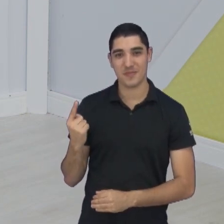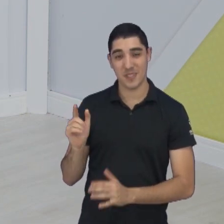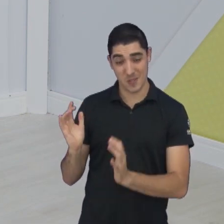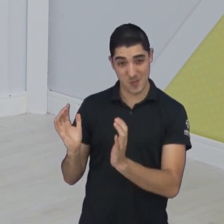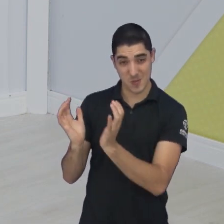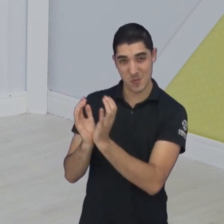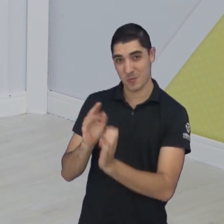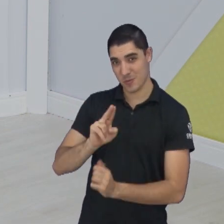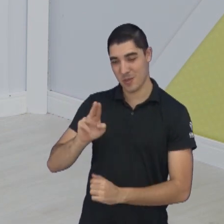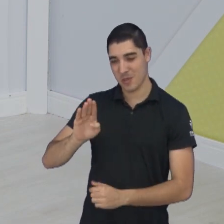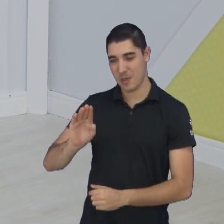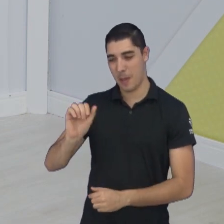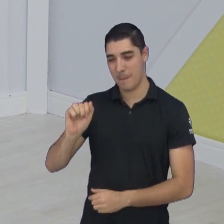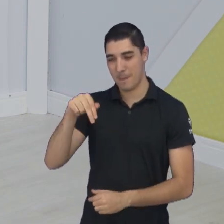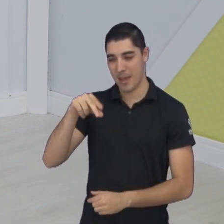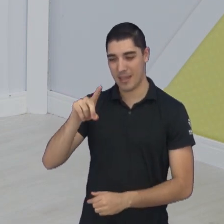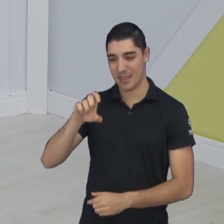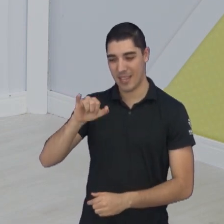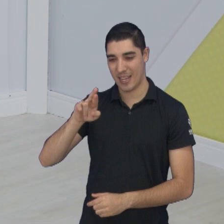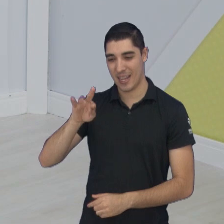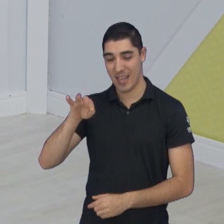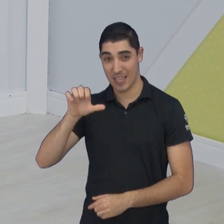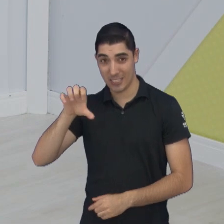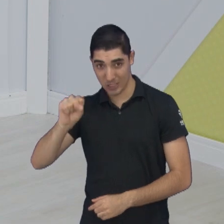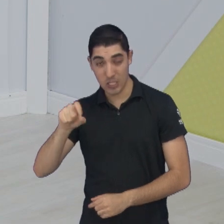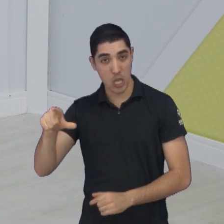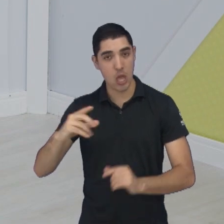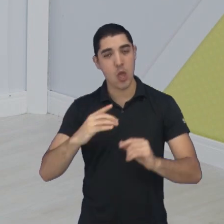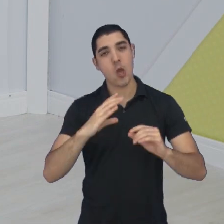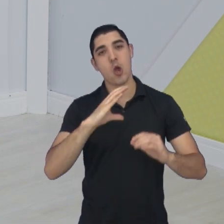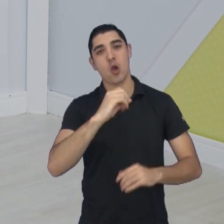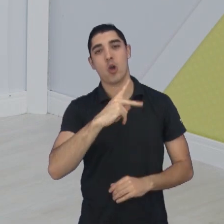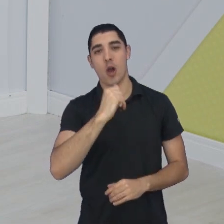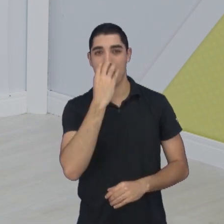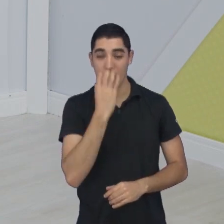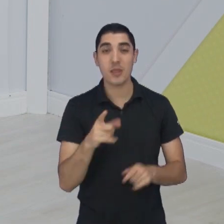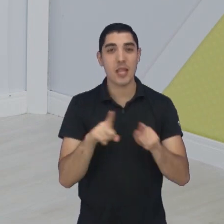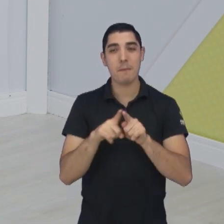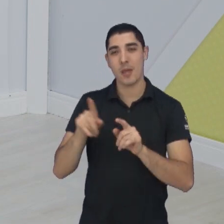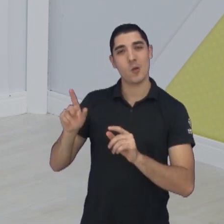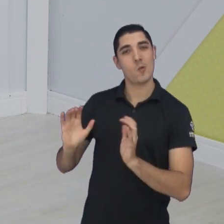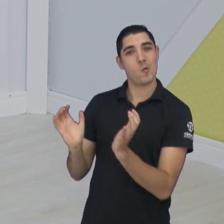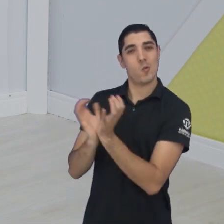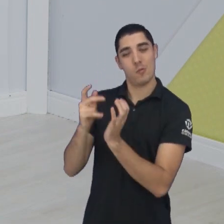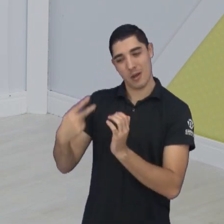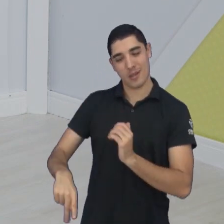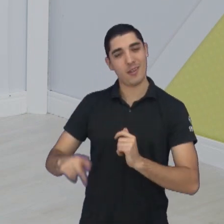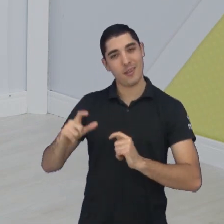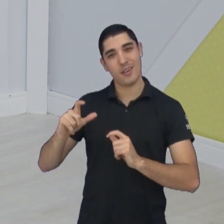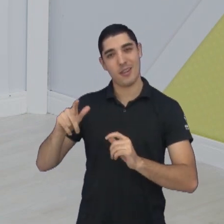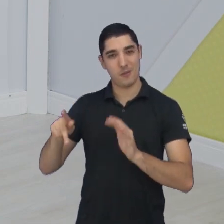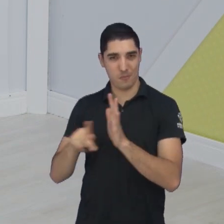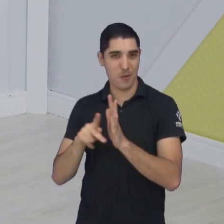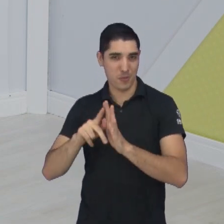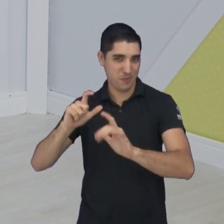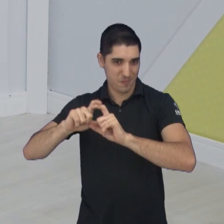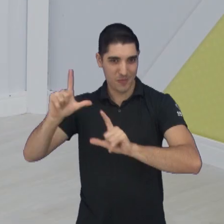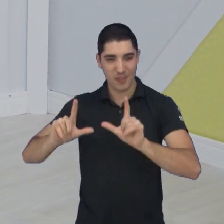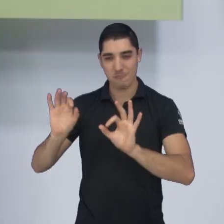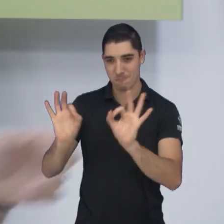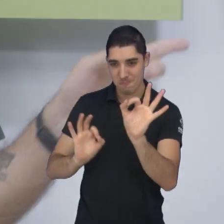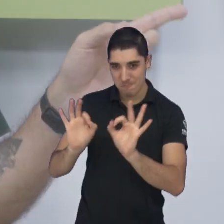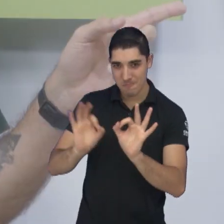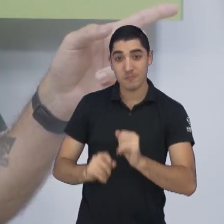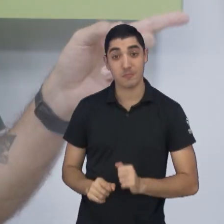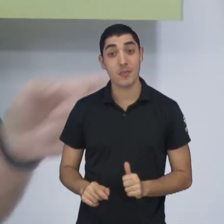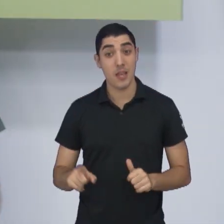equipe do Bandeirante dentro da Copa Norte, que é a Copa Capivara, e o trabalho da nossa equipe de produção, que realmente trabalha demais para colocar o programa no ar. Poderia